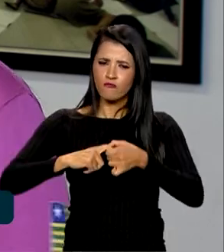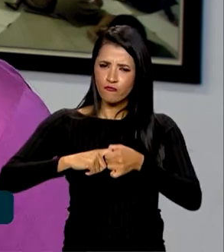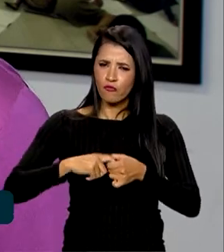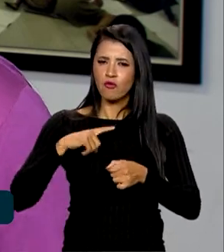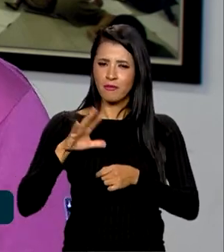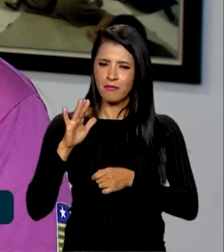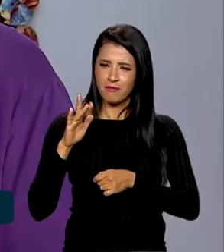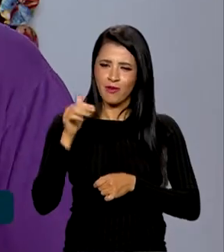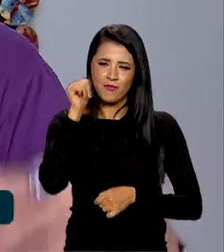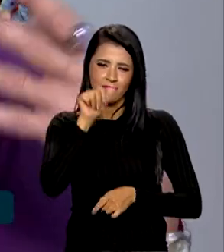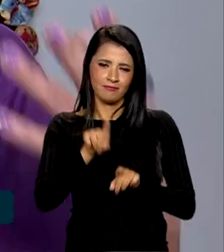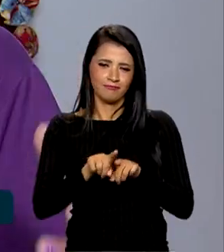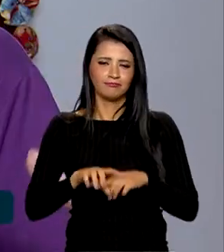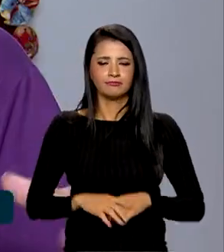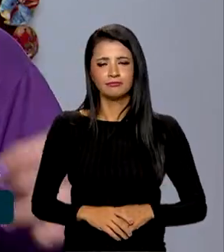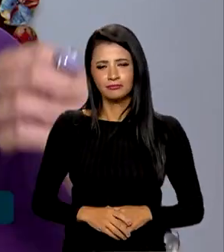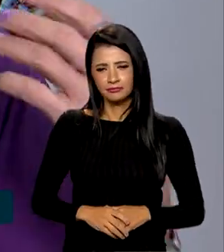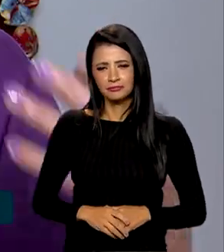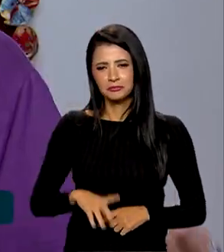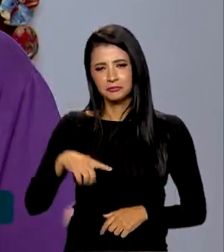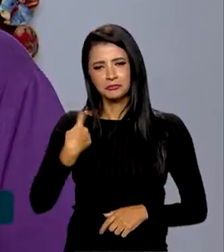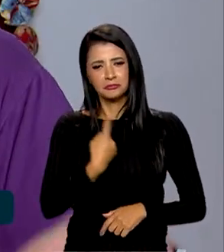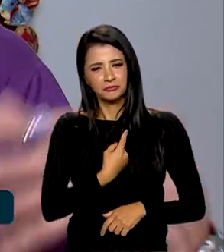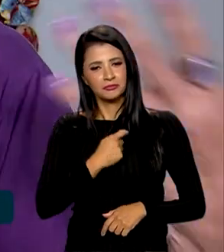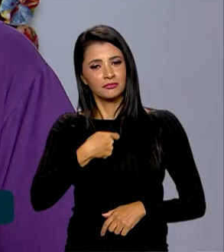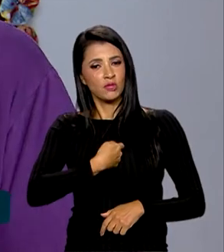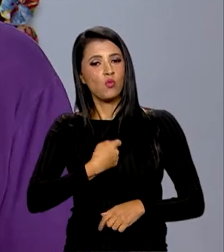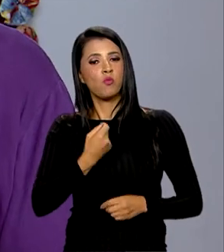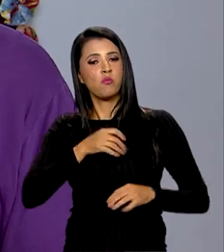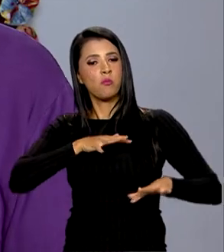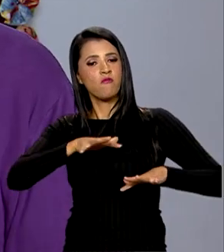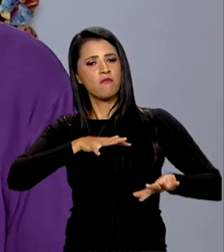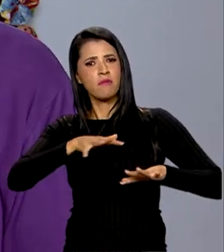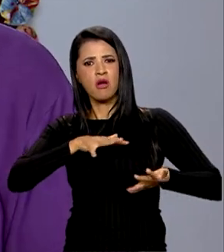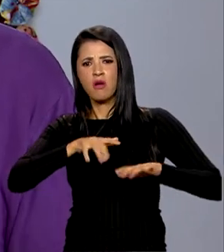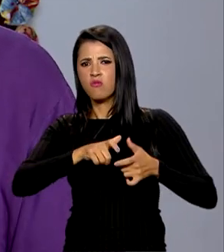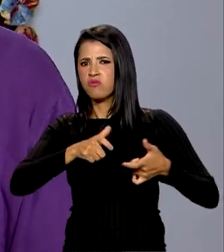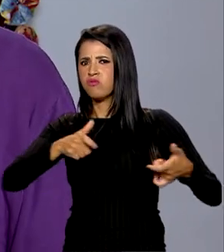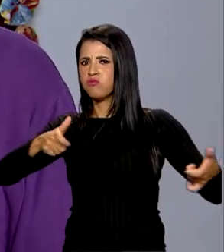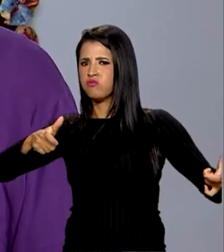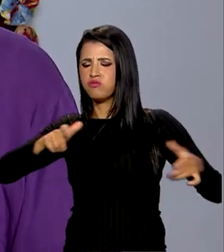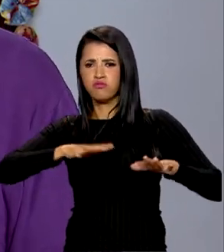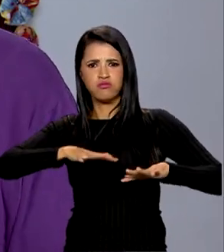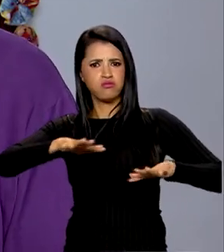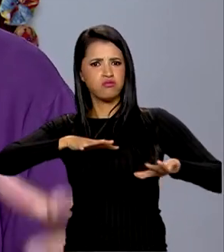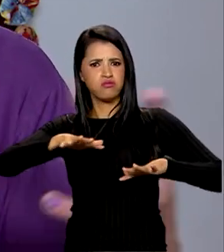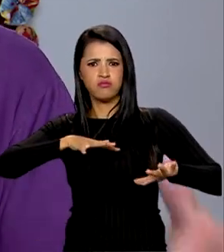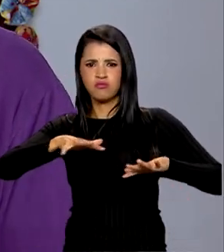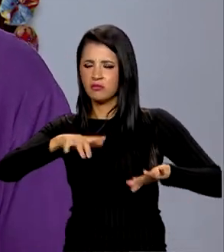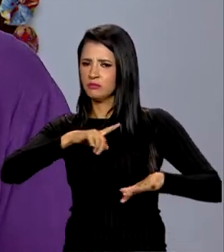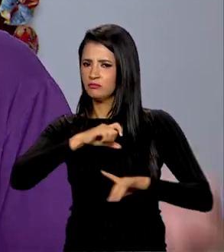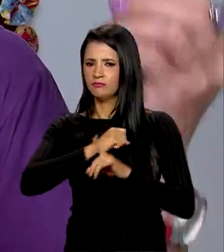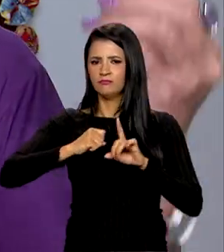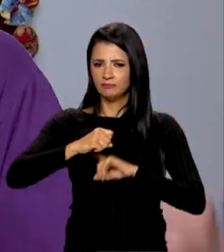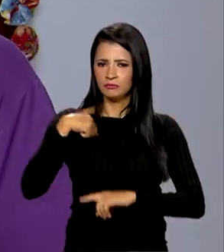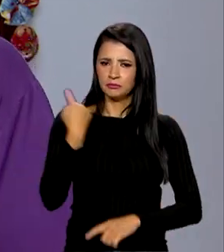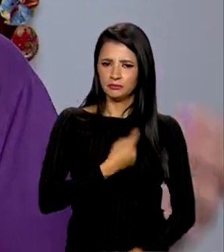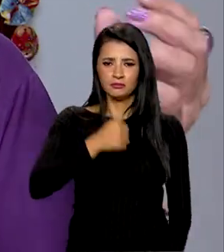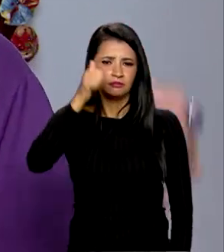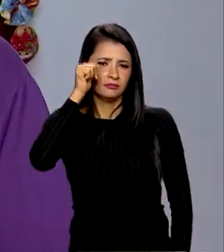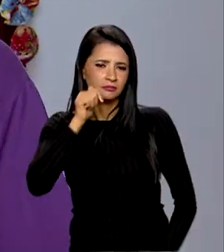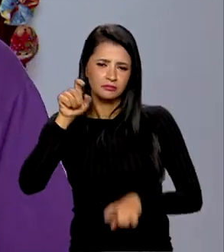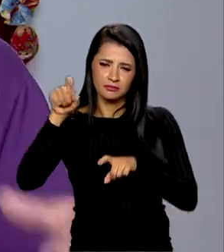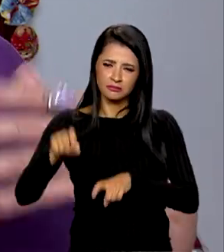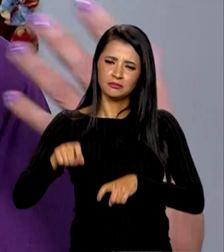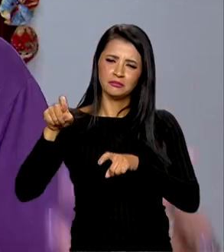mãos das mulheres também. Nós somos um movimento, um maior movimento, um dos maiores movimentos sociais, né? Nós mulheres, do campo,